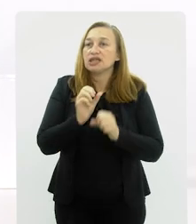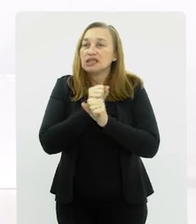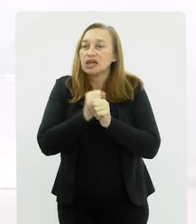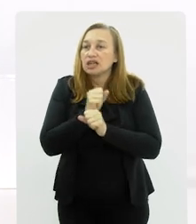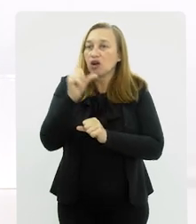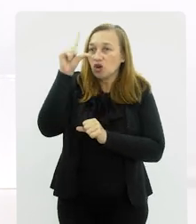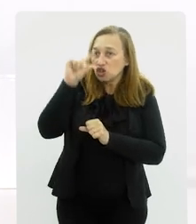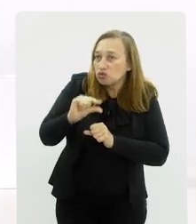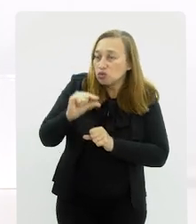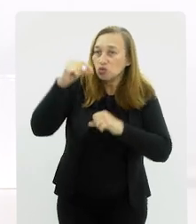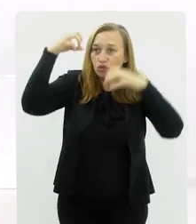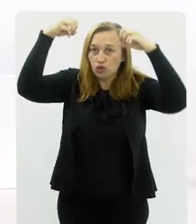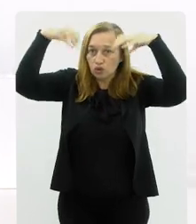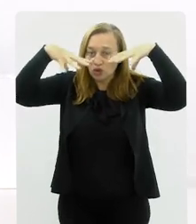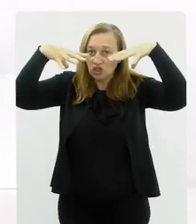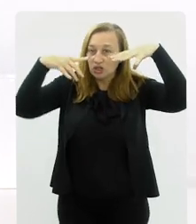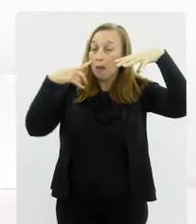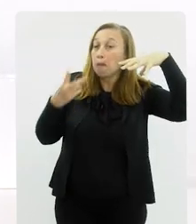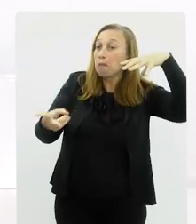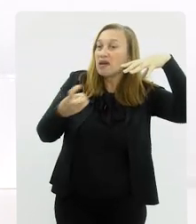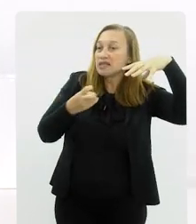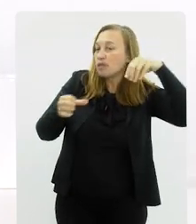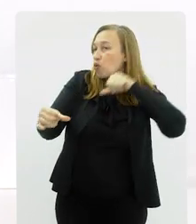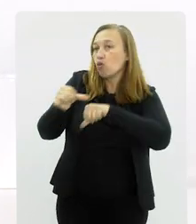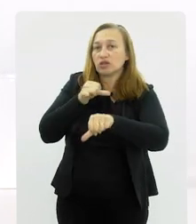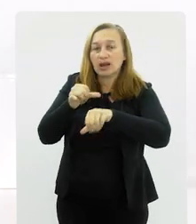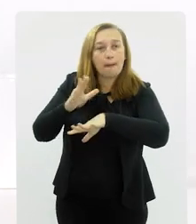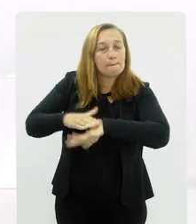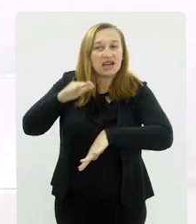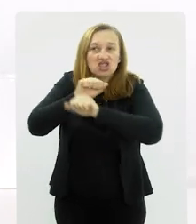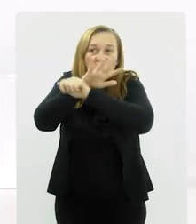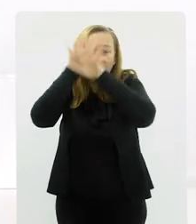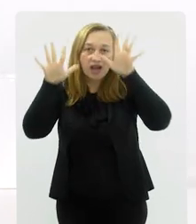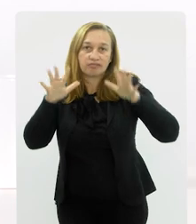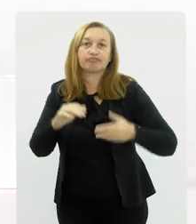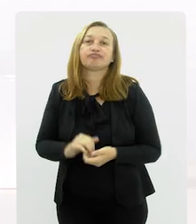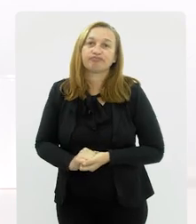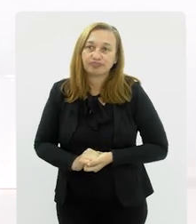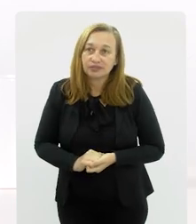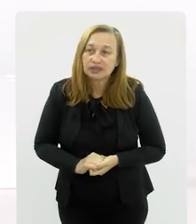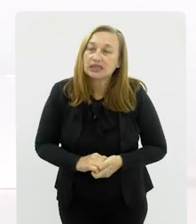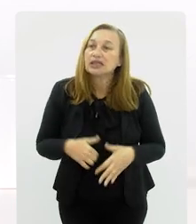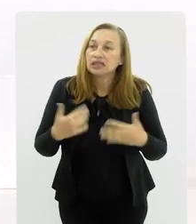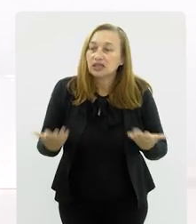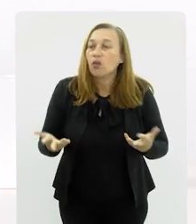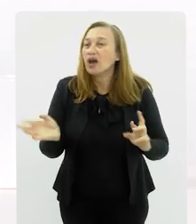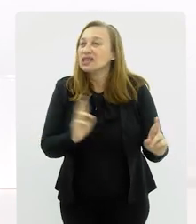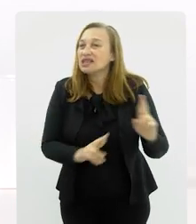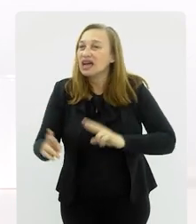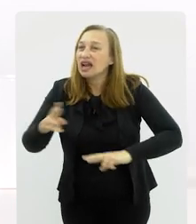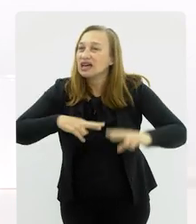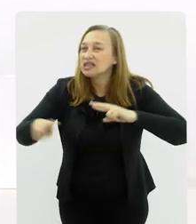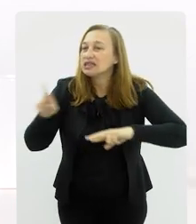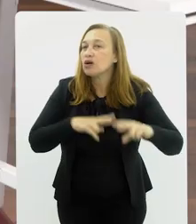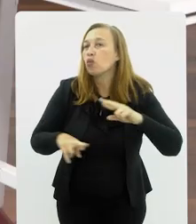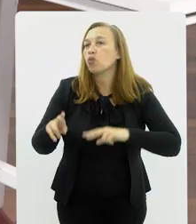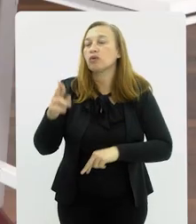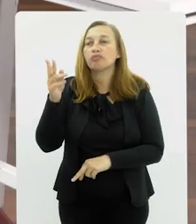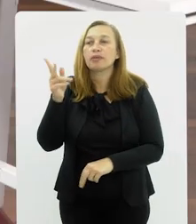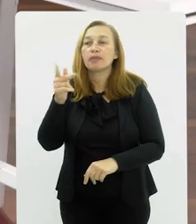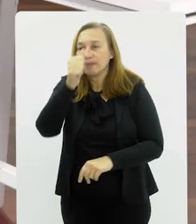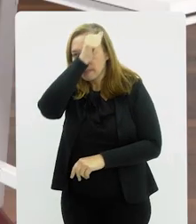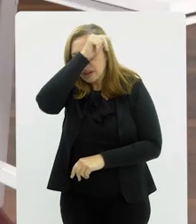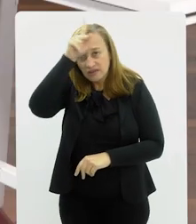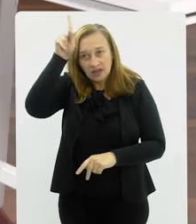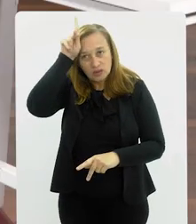abaixado um pouco as luzes e o que a gente percebeu foi o contrário, né? Parecia que esse ano estava mais claro ainda o IMB. Então... Essa relação da Prefeitura de São Paulo